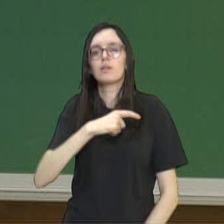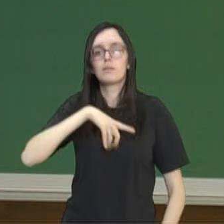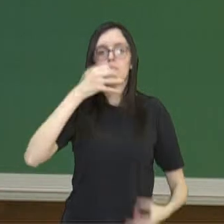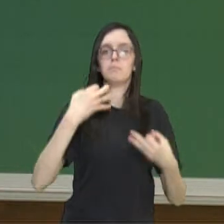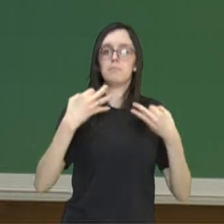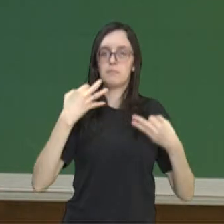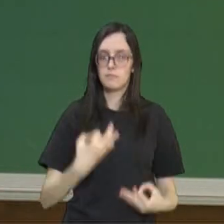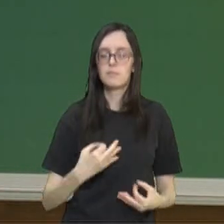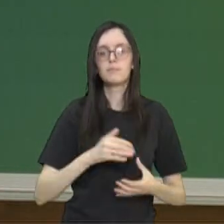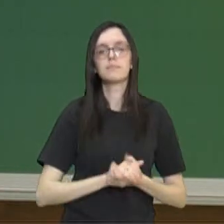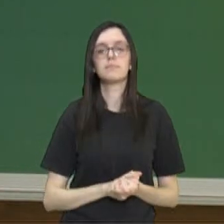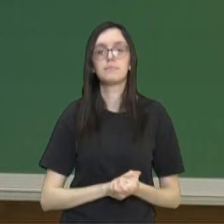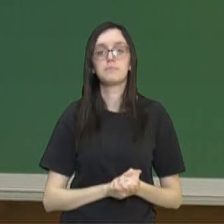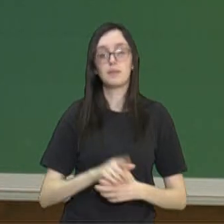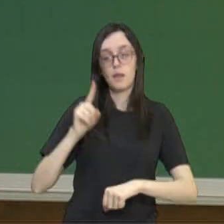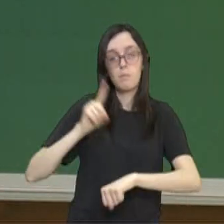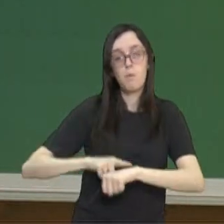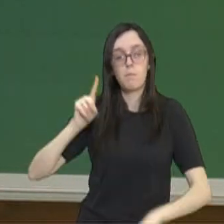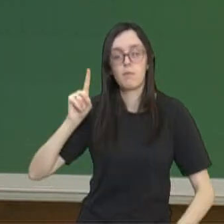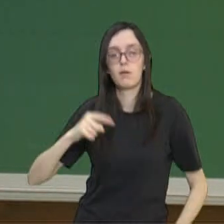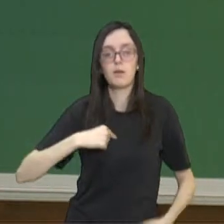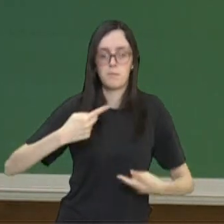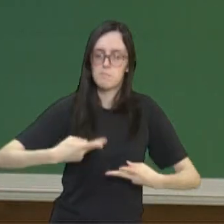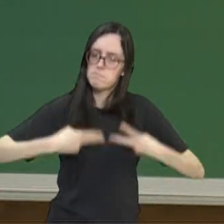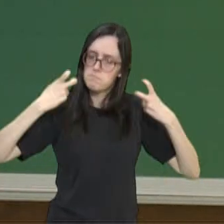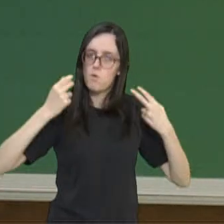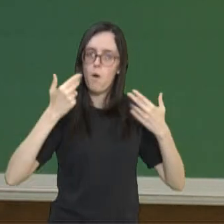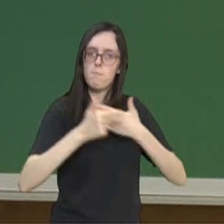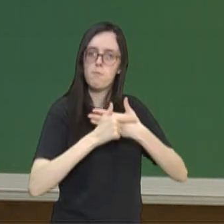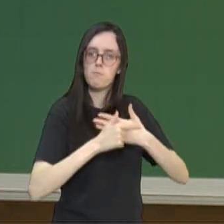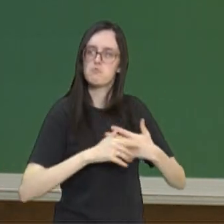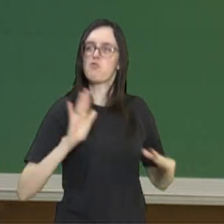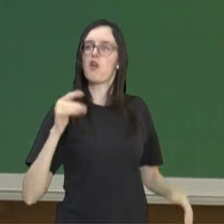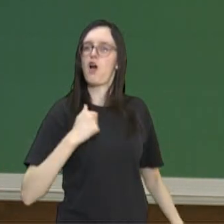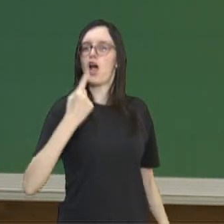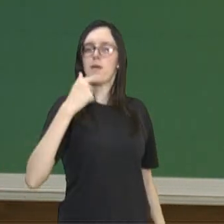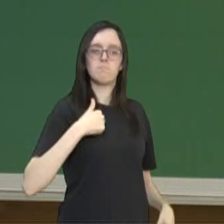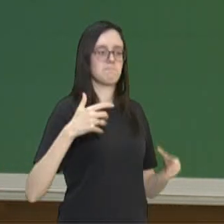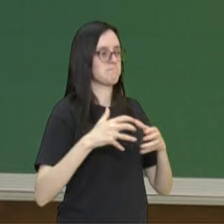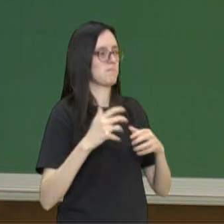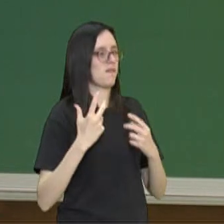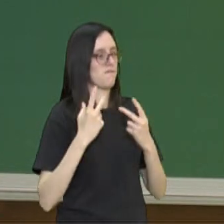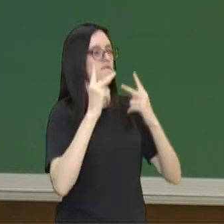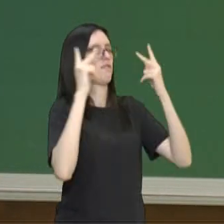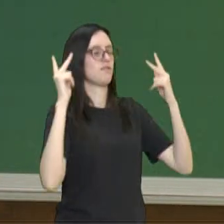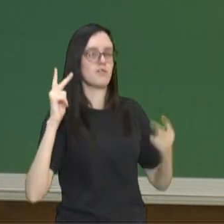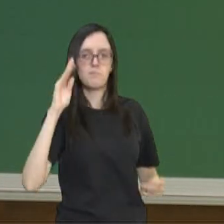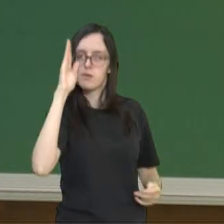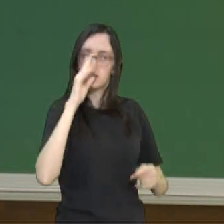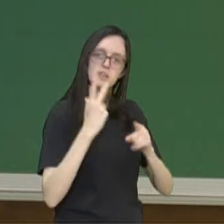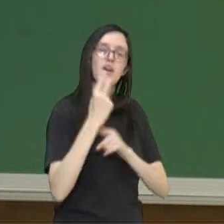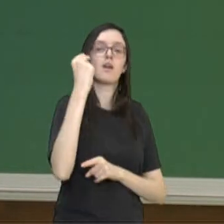em 2003 a 2007, a seleção foi grande vitoriosa dos Jogos Pan-Americanos. Então, são